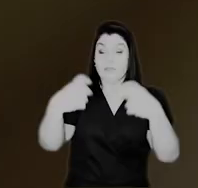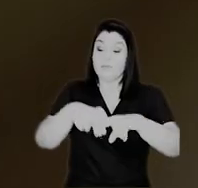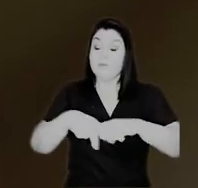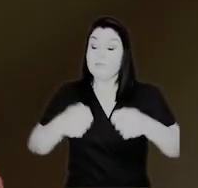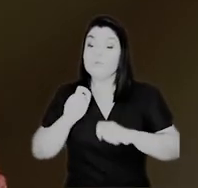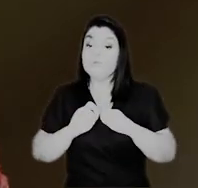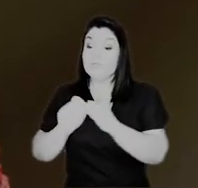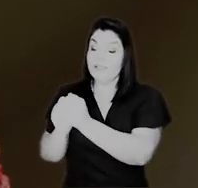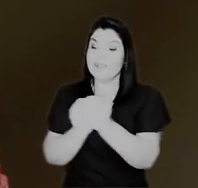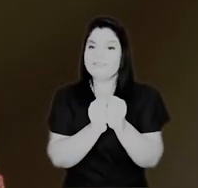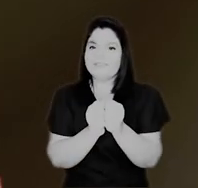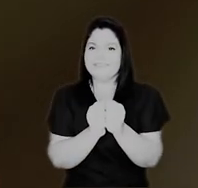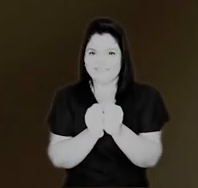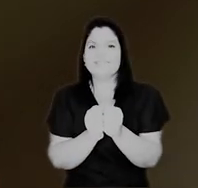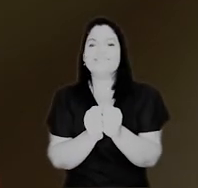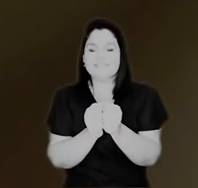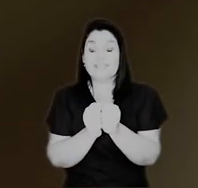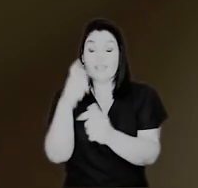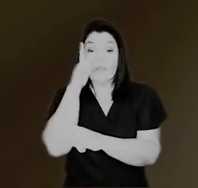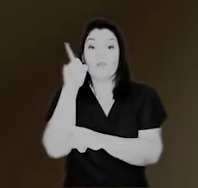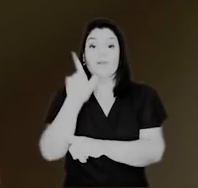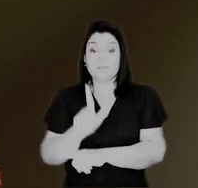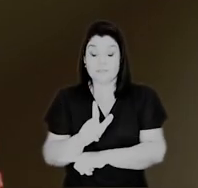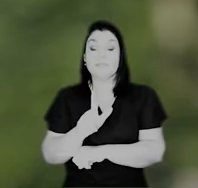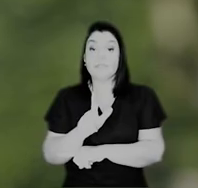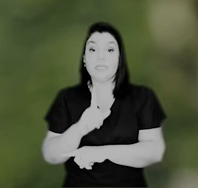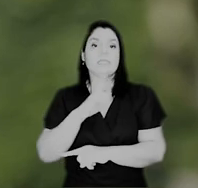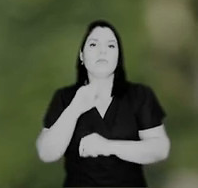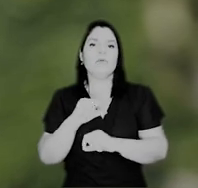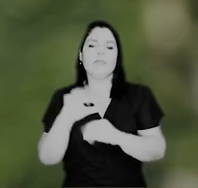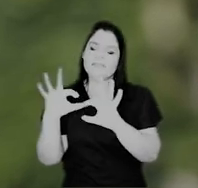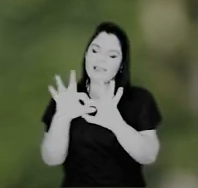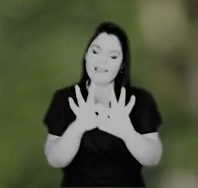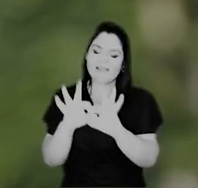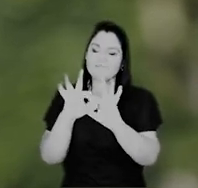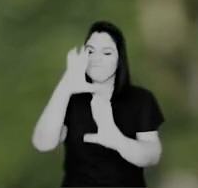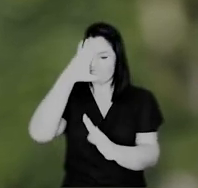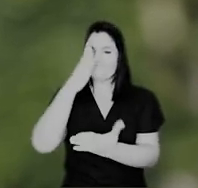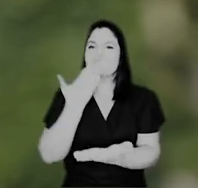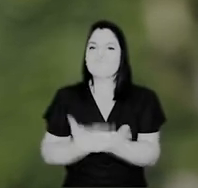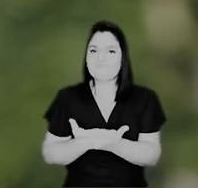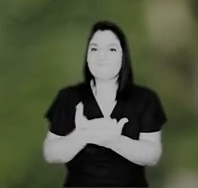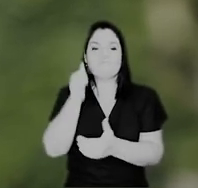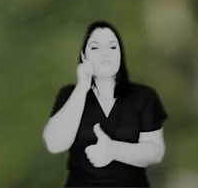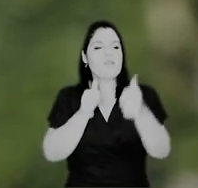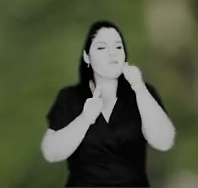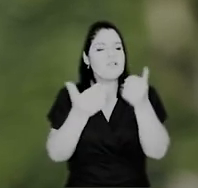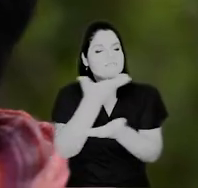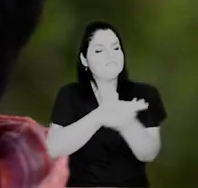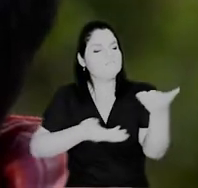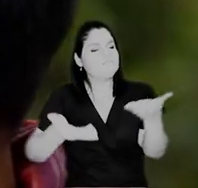a gente precisa estar juntas. E para a gente conseguir, né, estabelecer laços de confiança entre